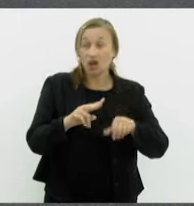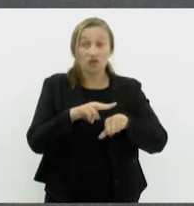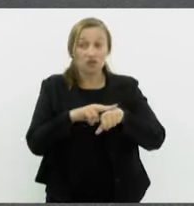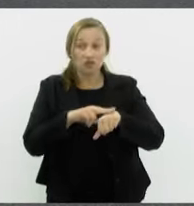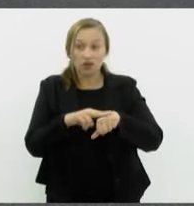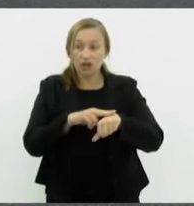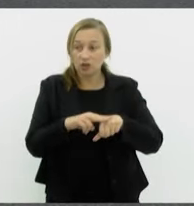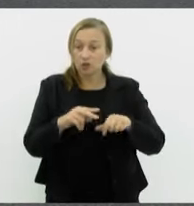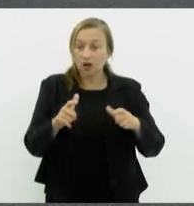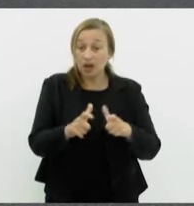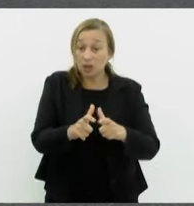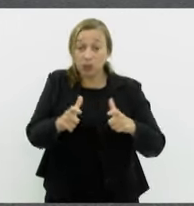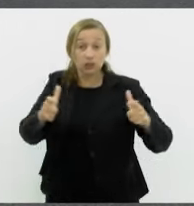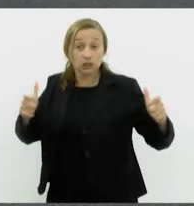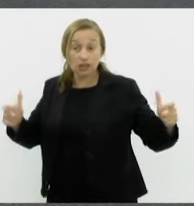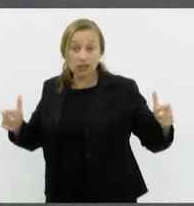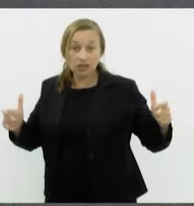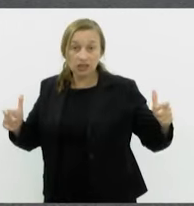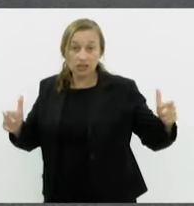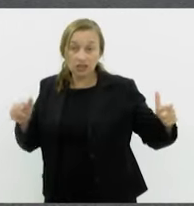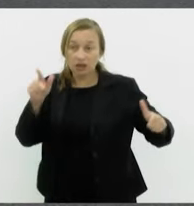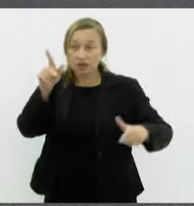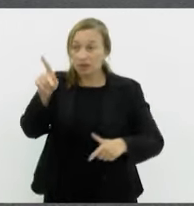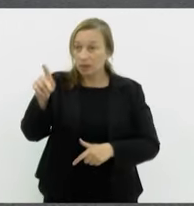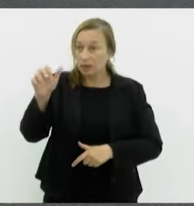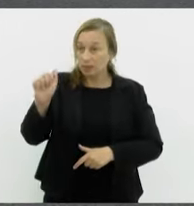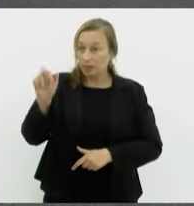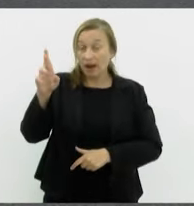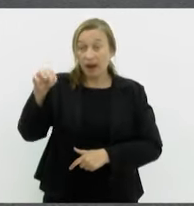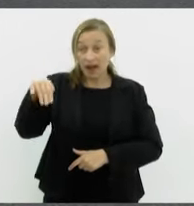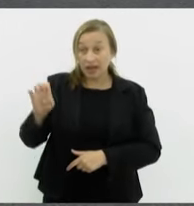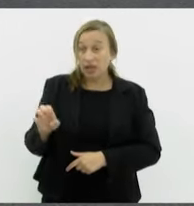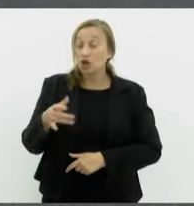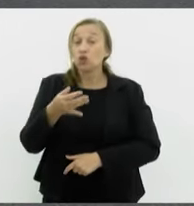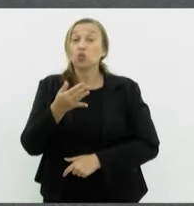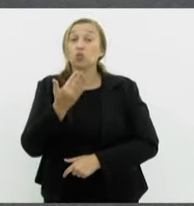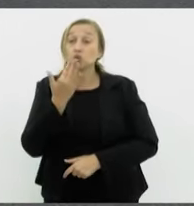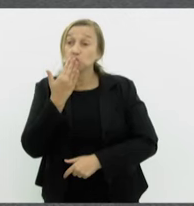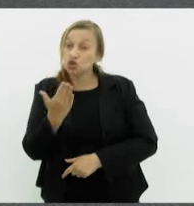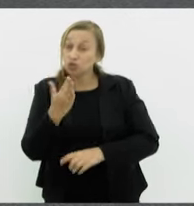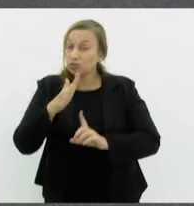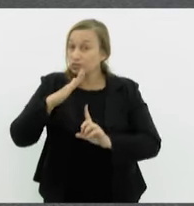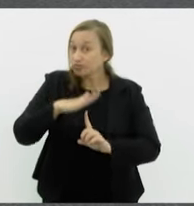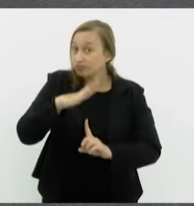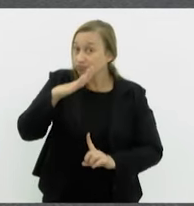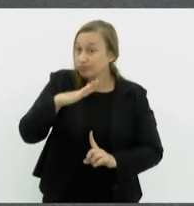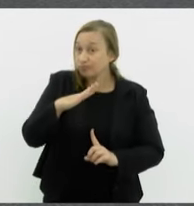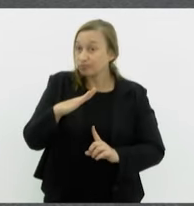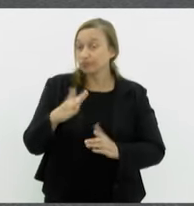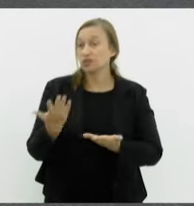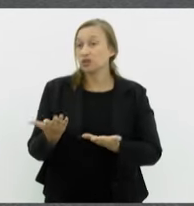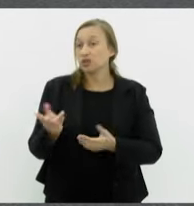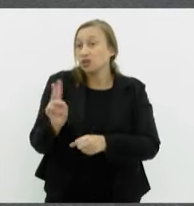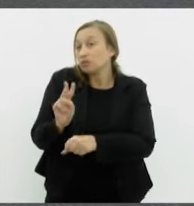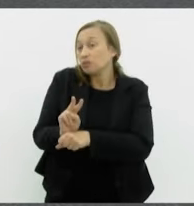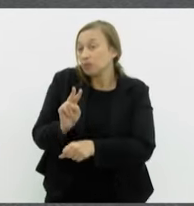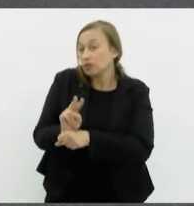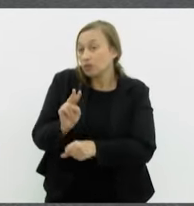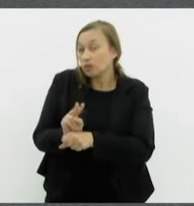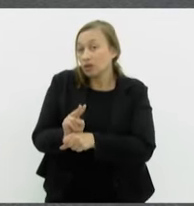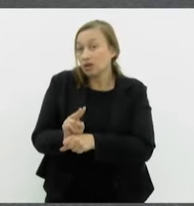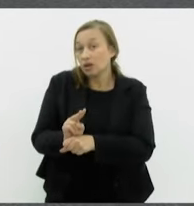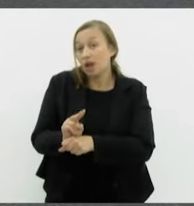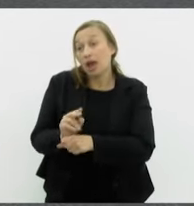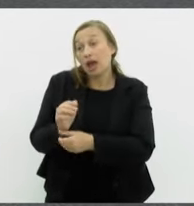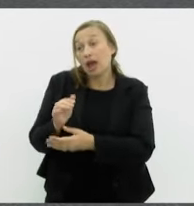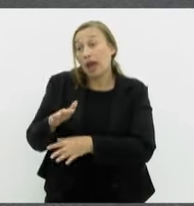dos parques, o tipo de parque, por exemplo, o tipo de unidade de conservação, pesa mais uma reserva